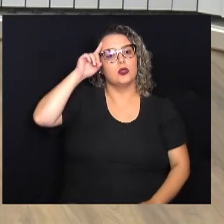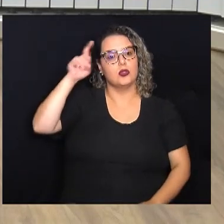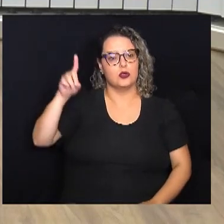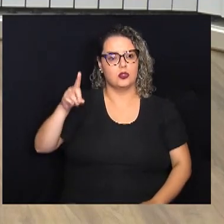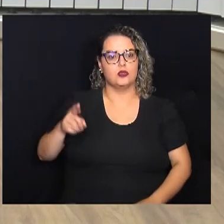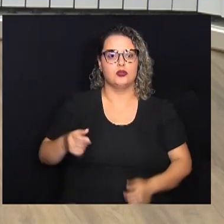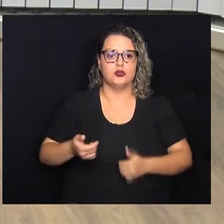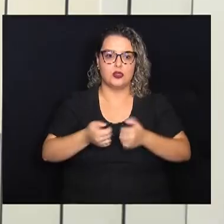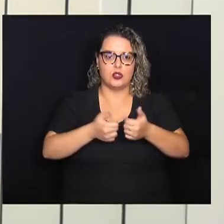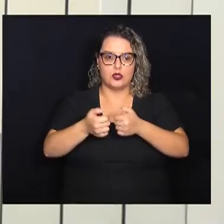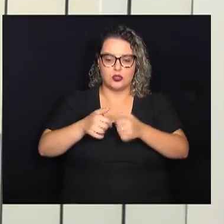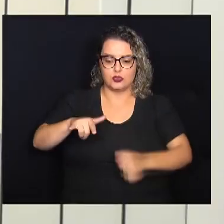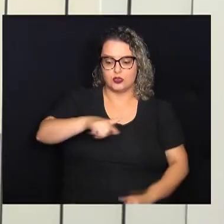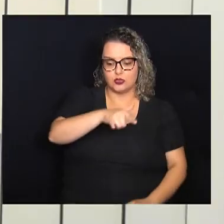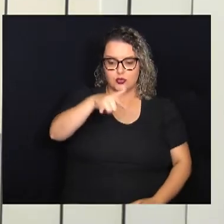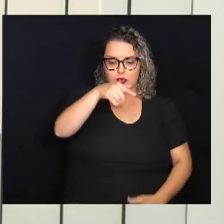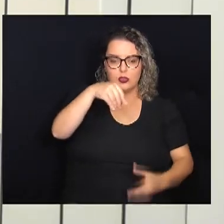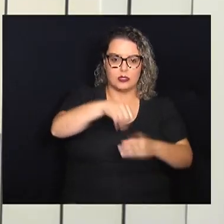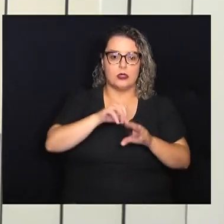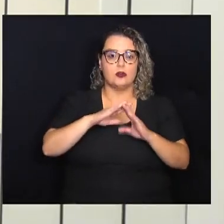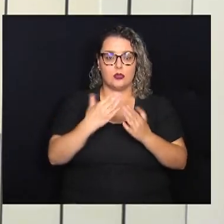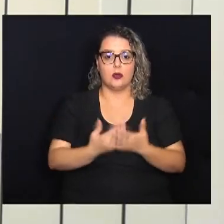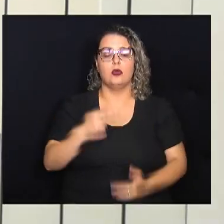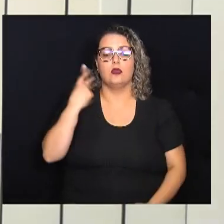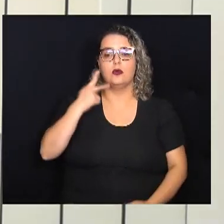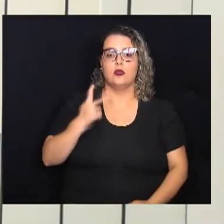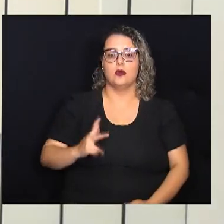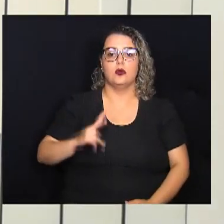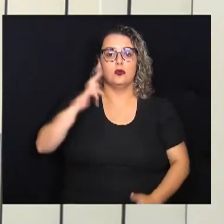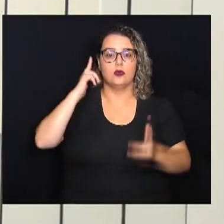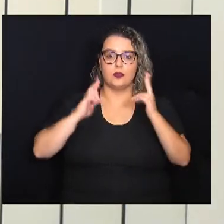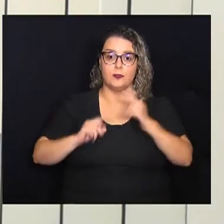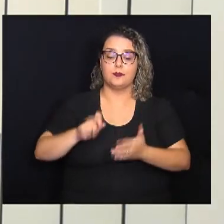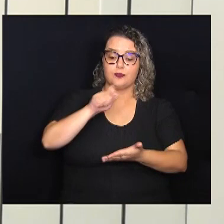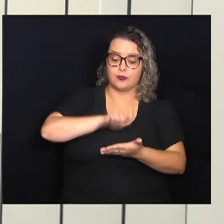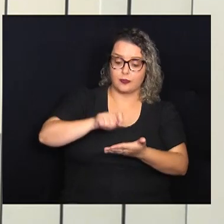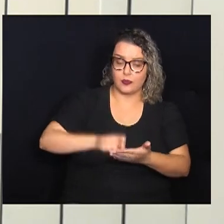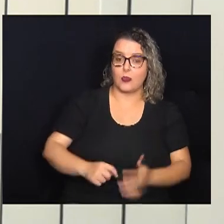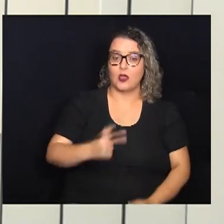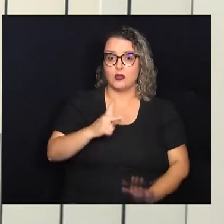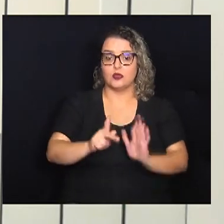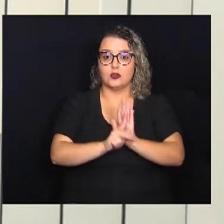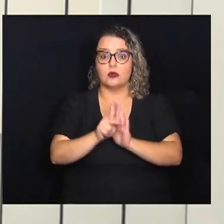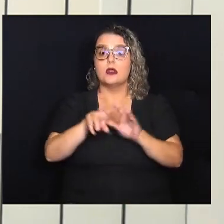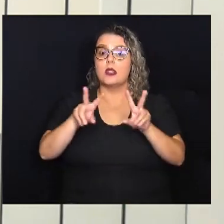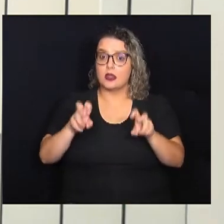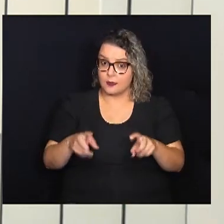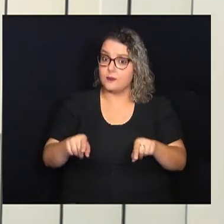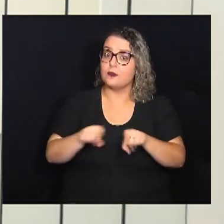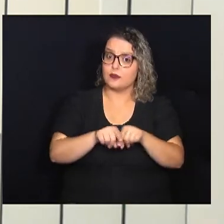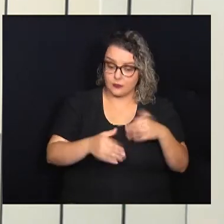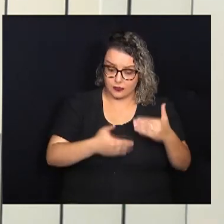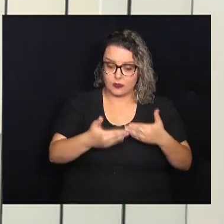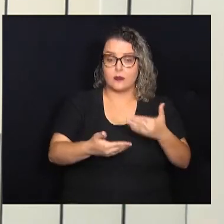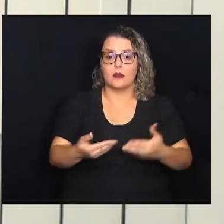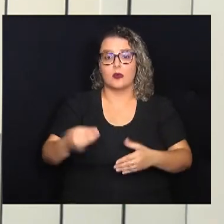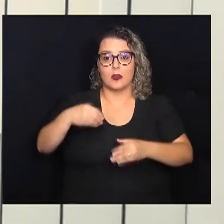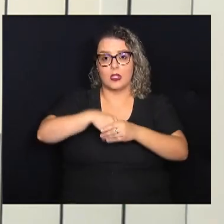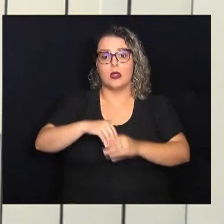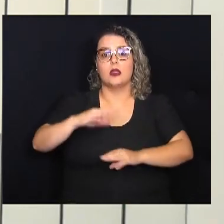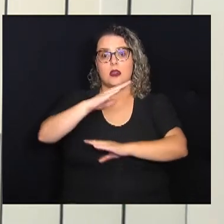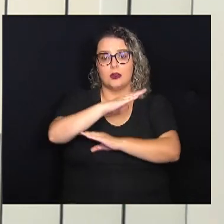das oficinas, tem dado uma atenção para aquelas pessoas com esse olhar de respeito à pessoa humana que está